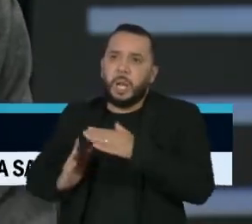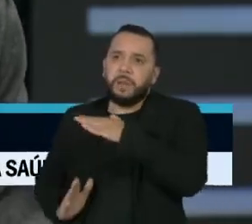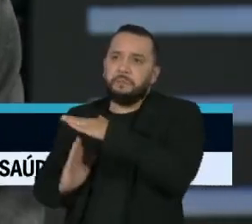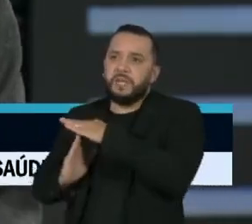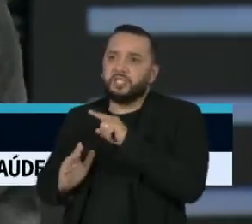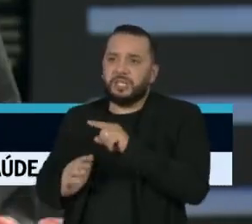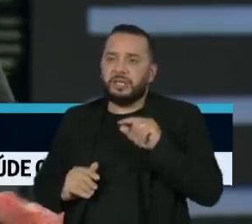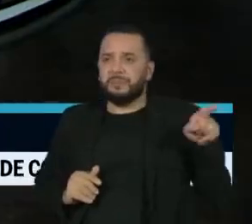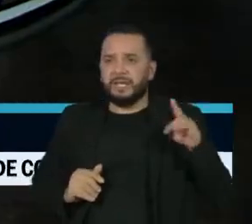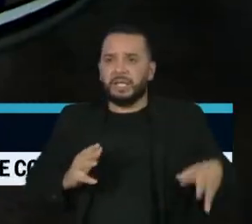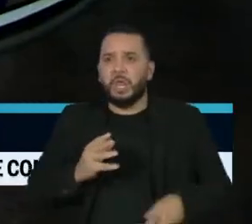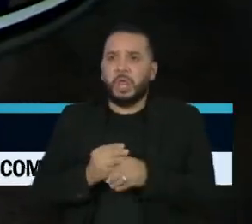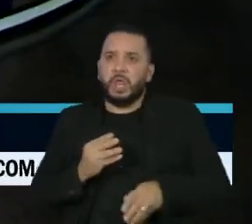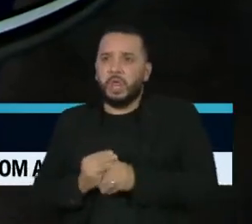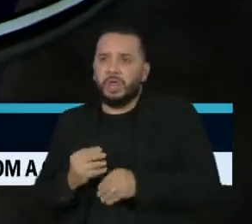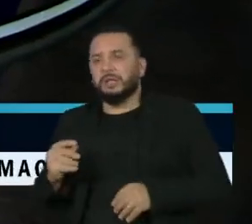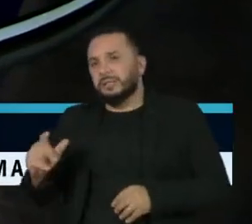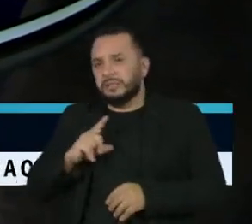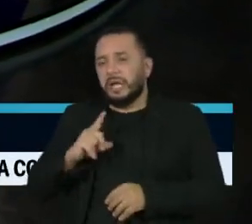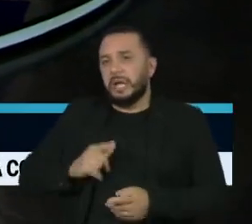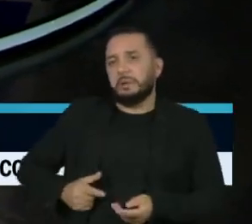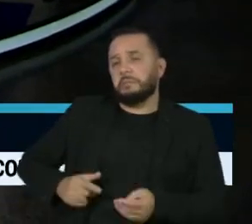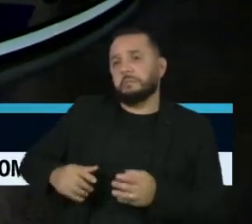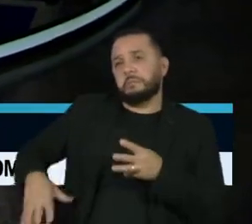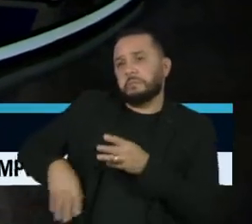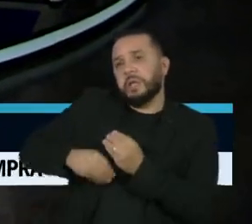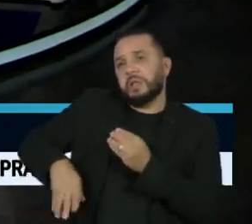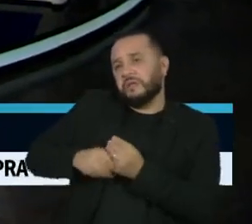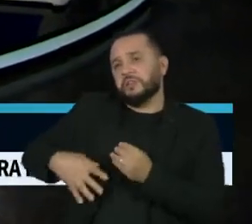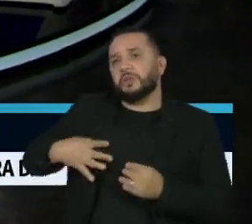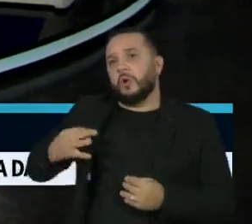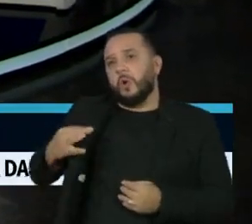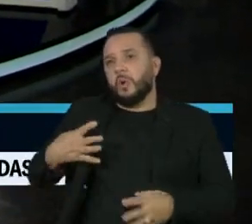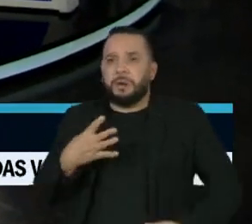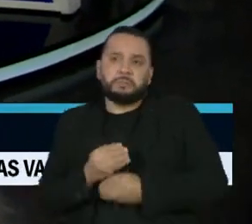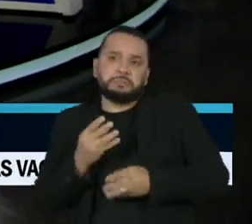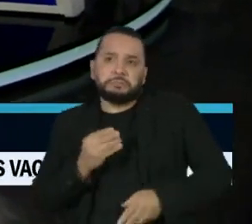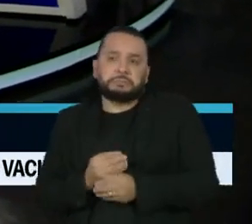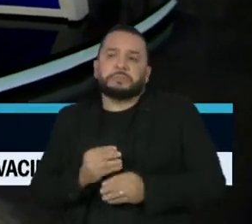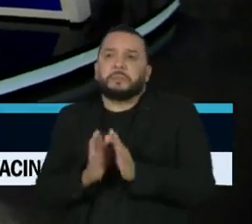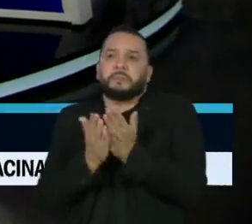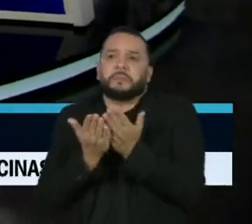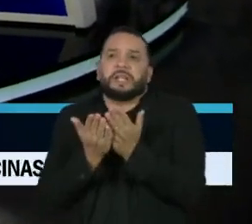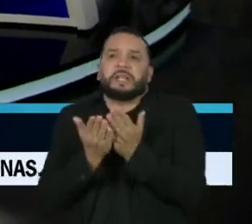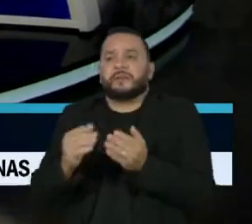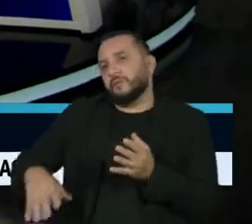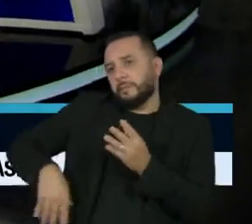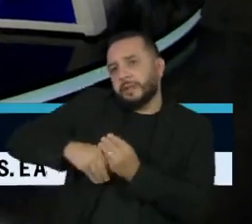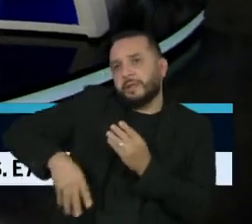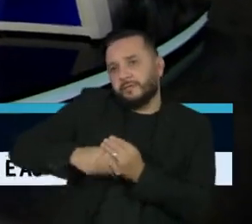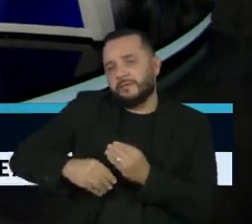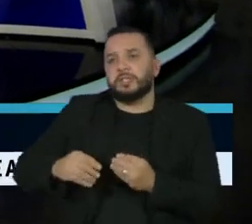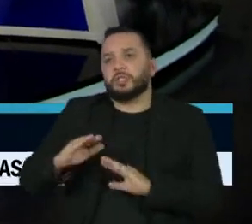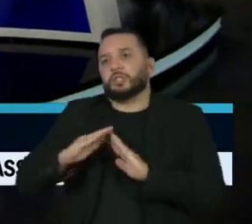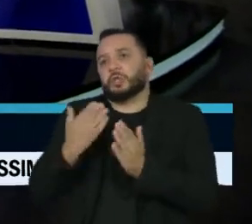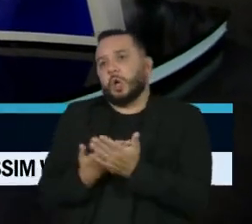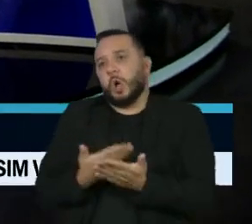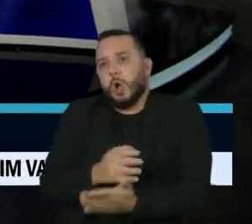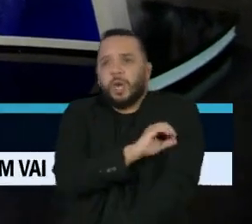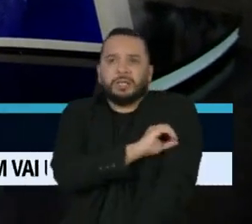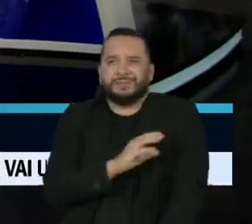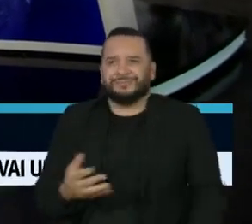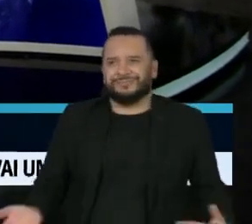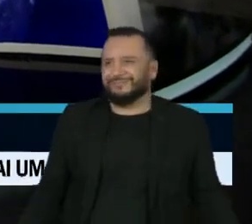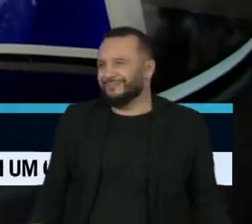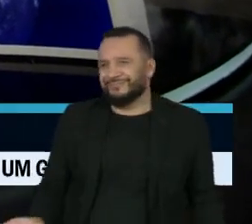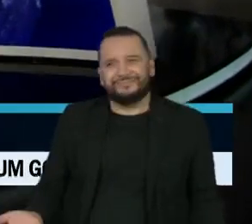tenho um penduricalho acolá, eu tenho auxílio paletó, auxílio toga, auxílio biblioteca, auxílio creche, etc. E aí